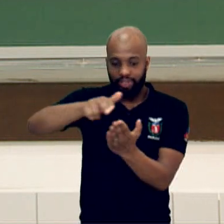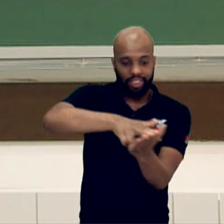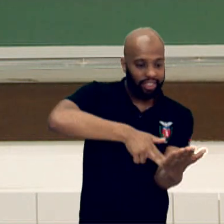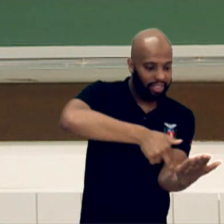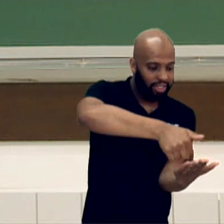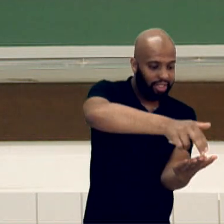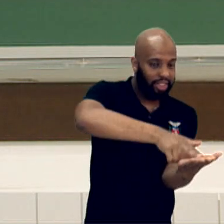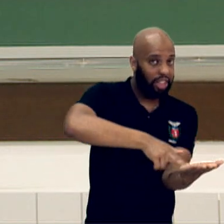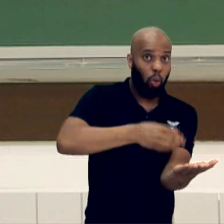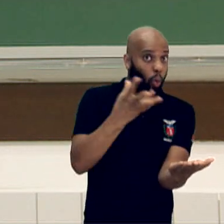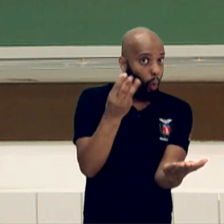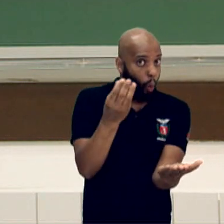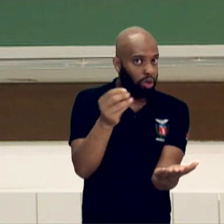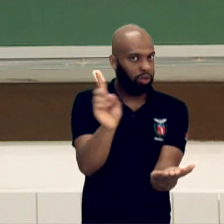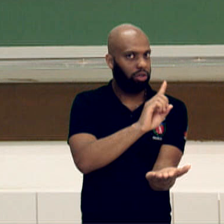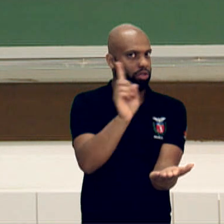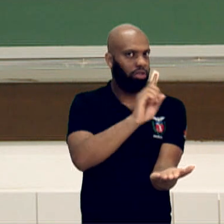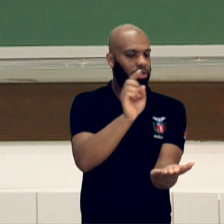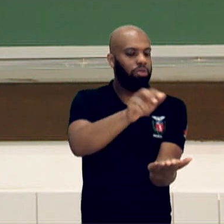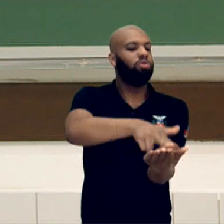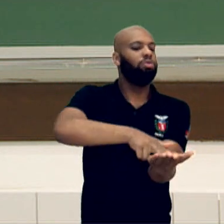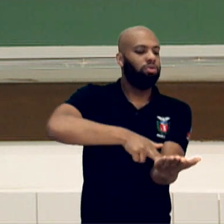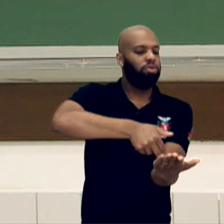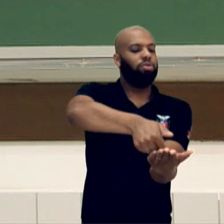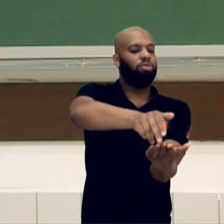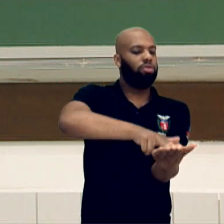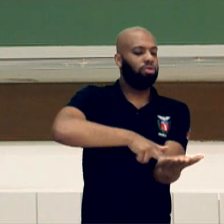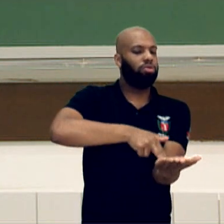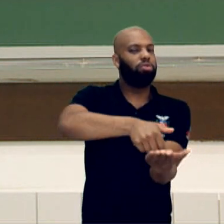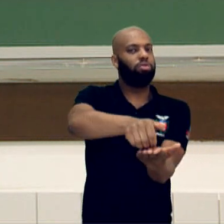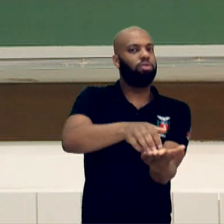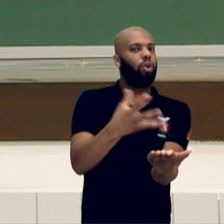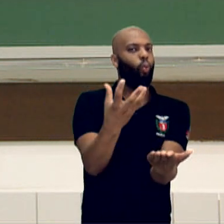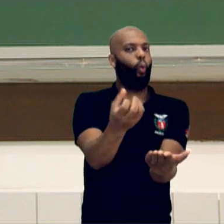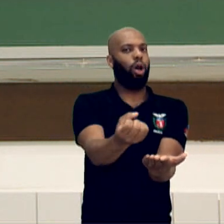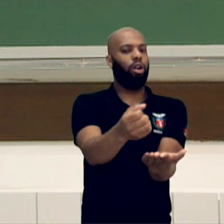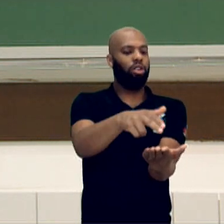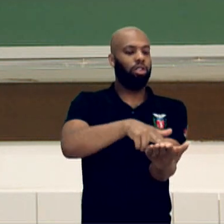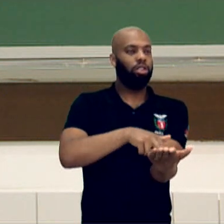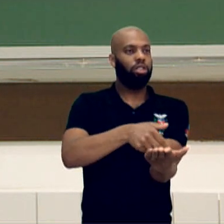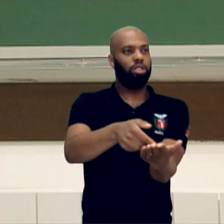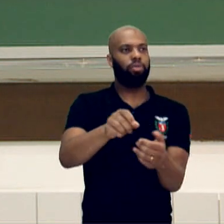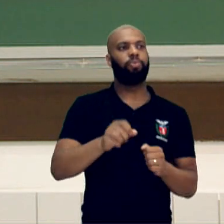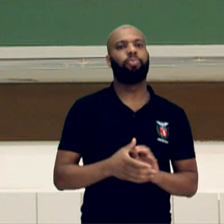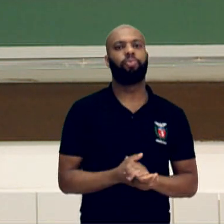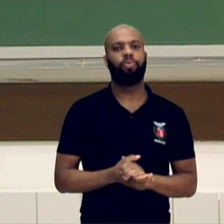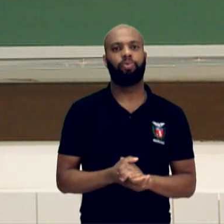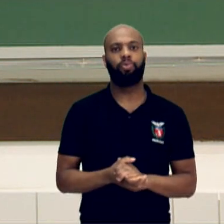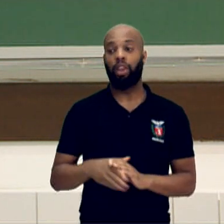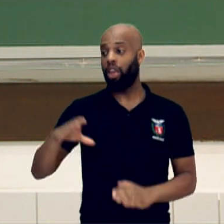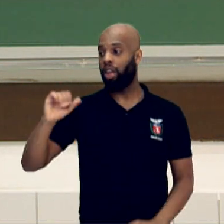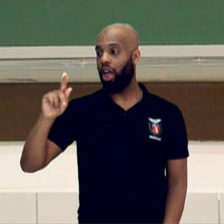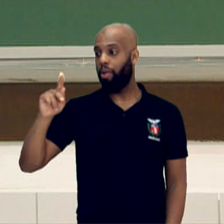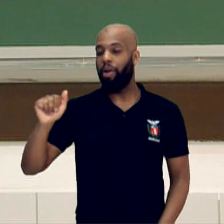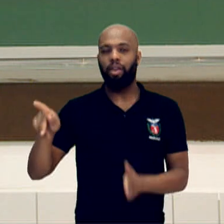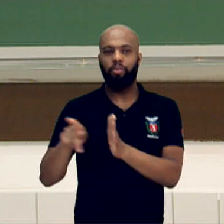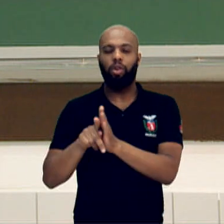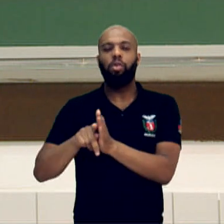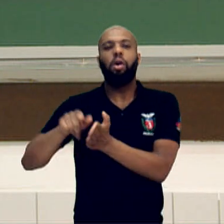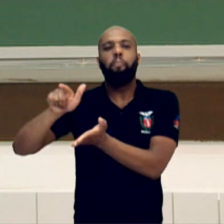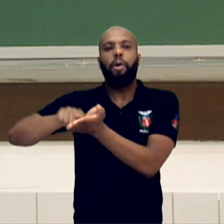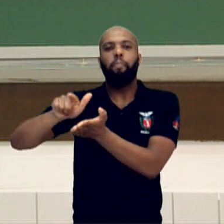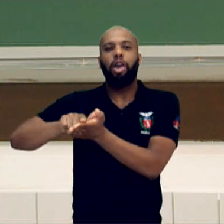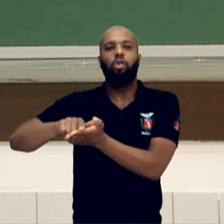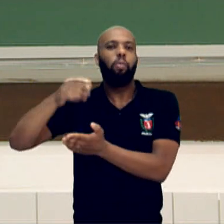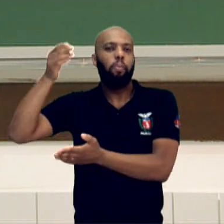sem rebocar muito, sem deixar aquela monte de tinta. Deixa meio sequinho. Dobra a capinha, a folha de sulfite, que você vai